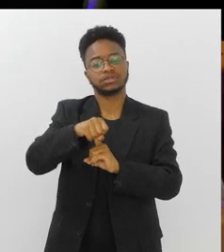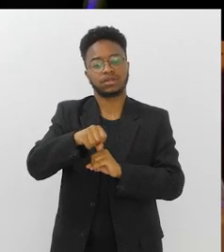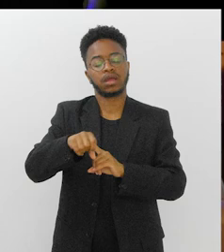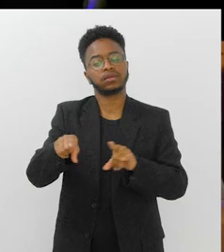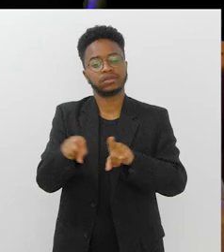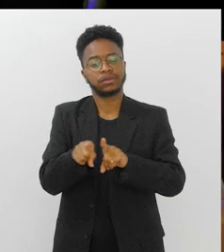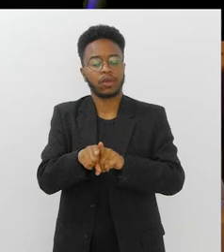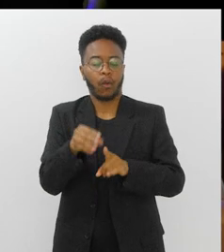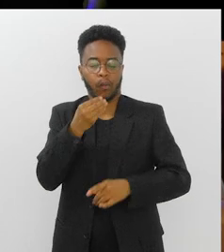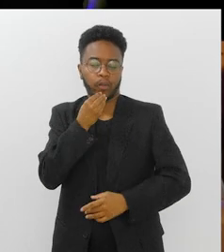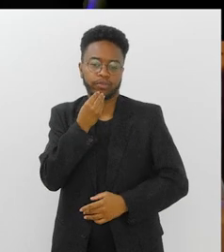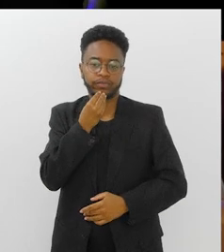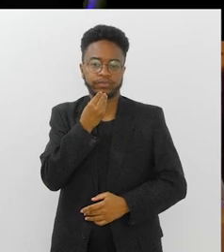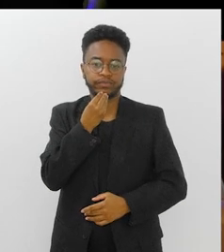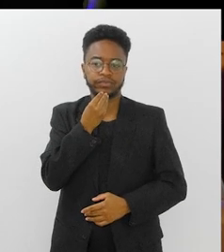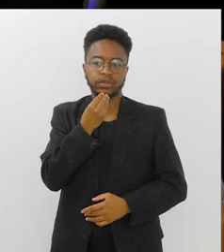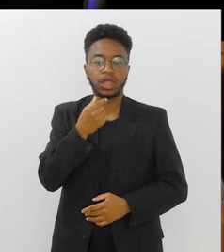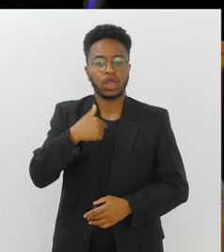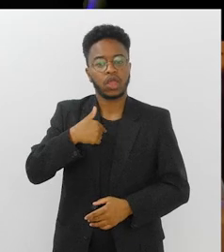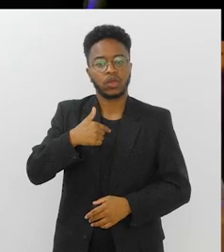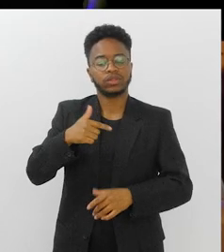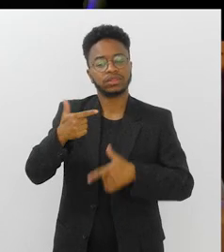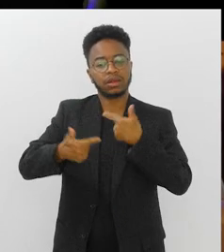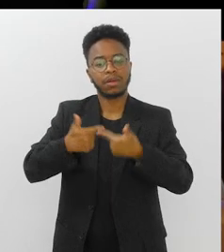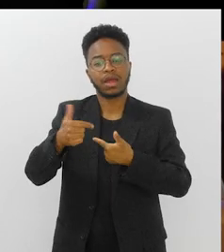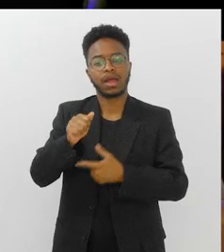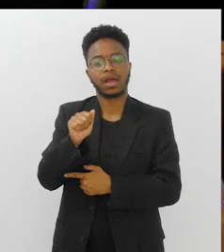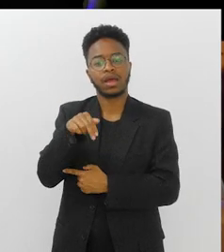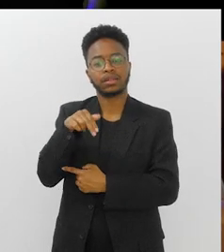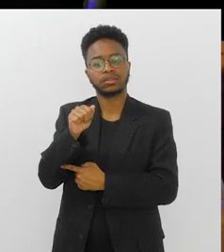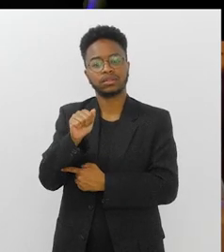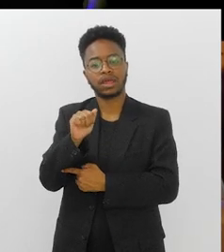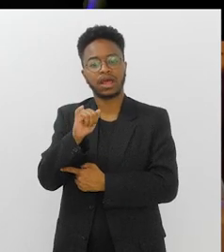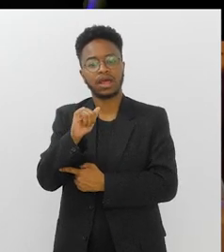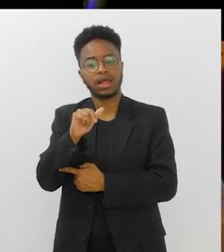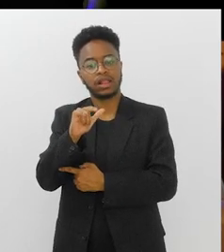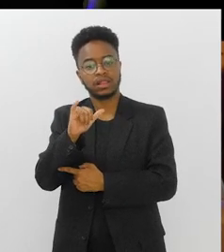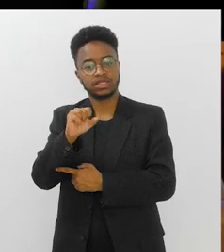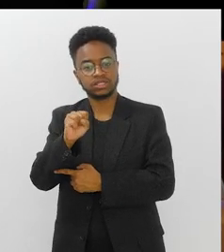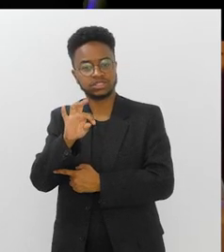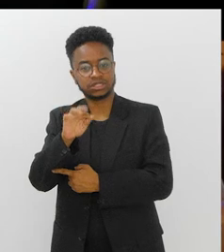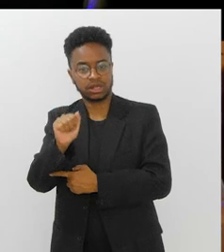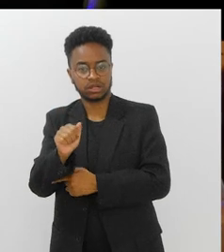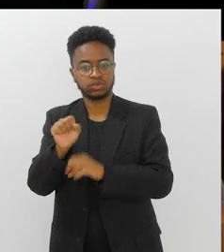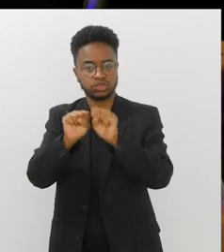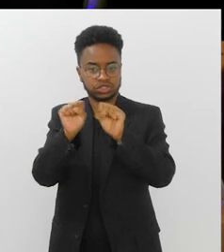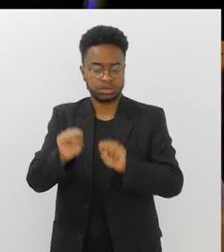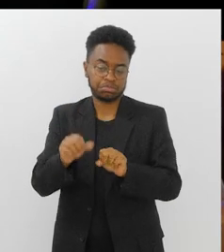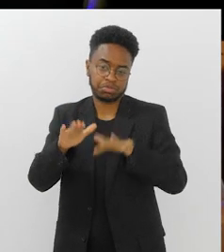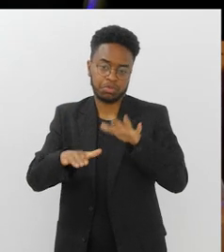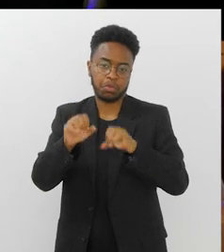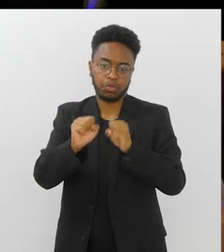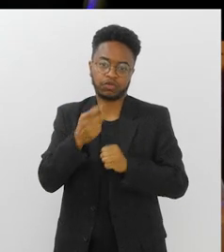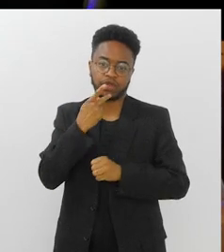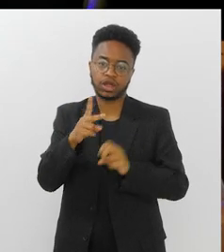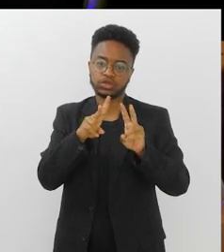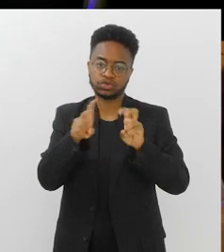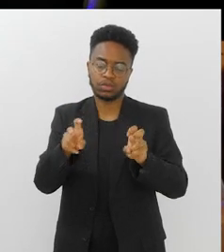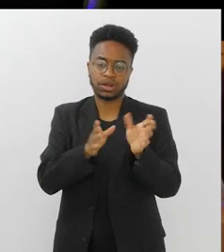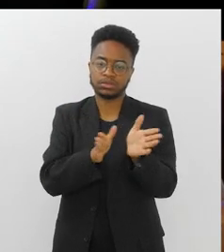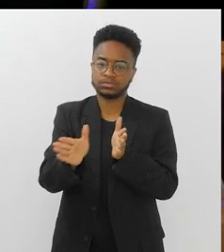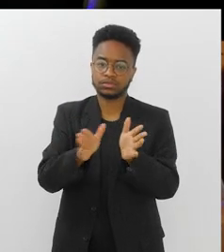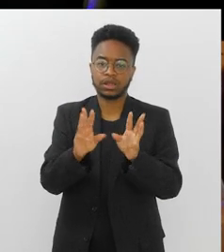Muito provavelmente Claro eh eu sou Analista sistema talvez a gente pudesse estar aqui falando de acessibilidade na web